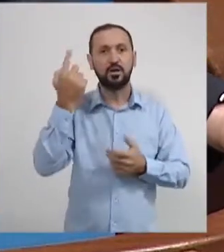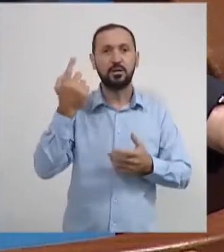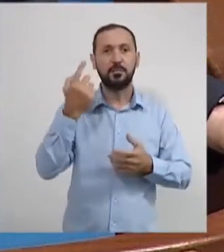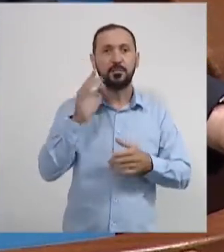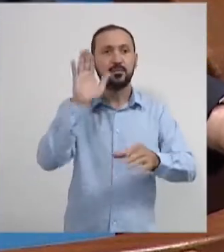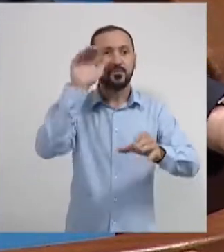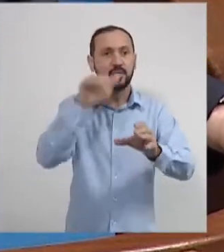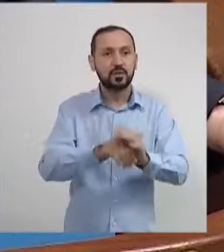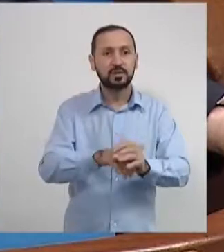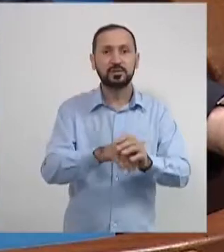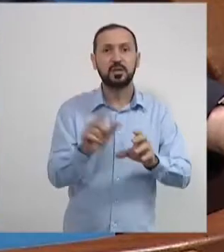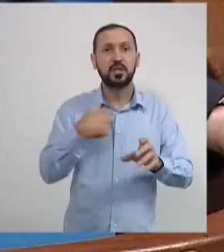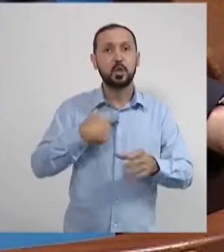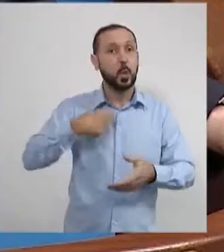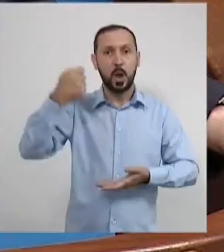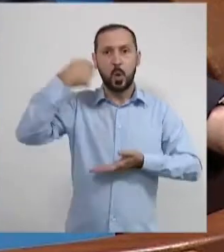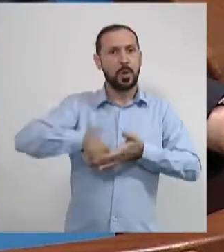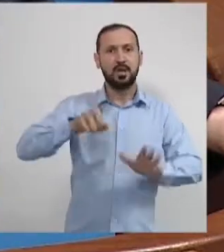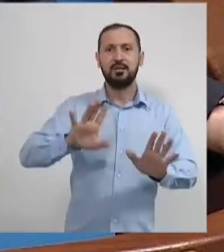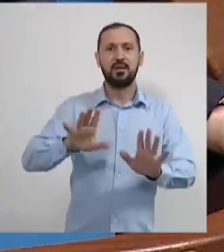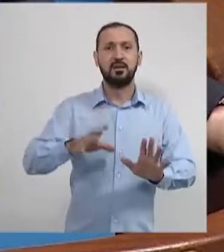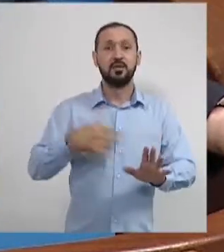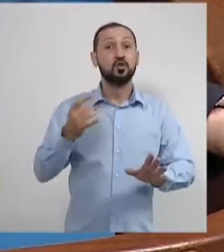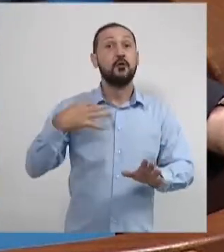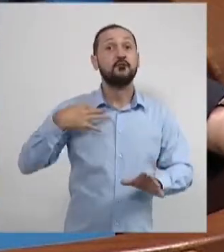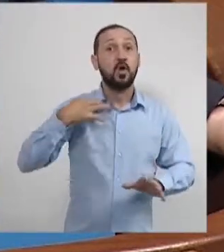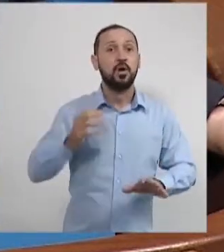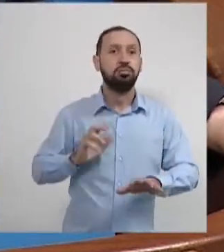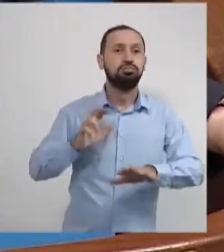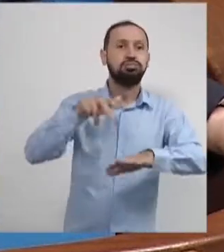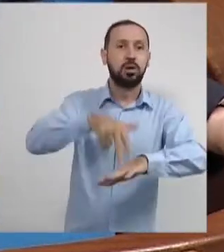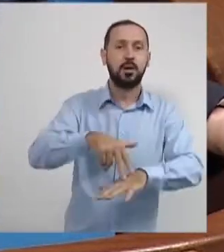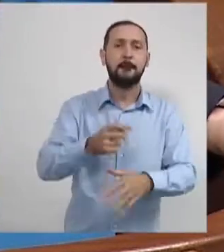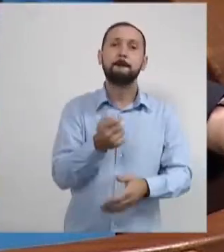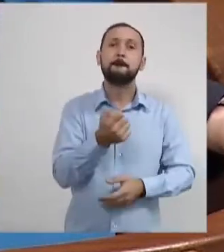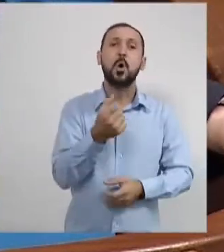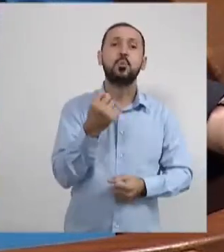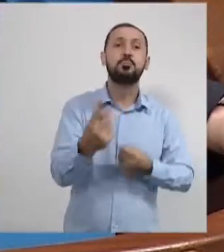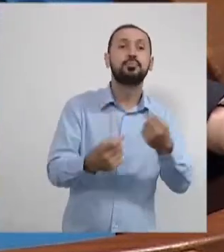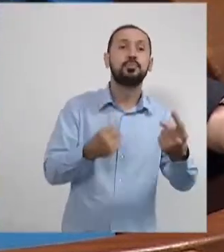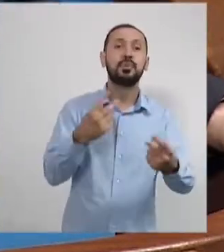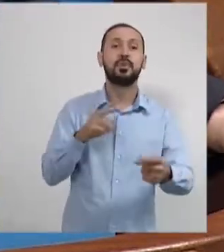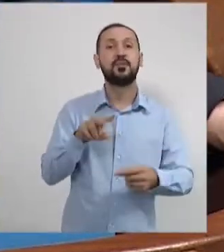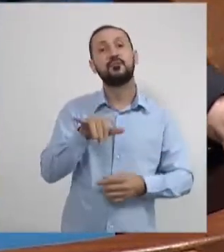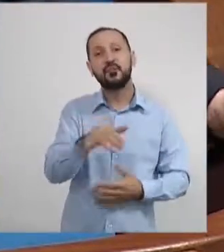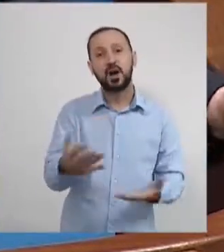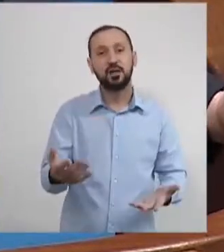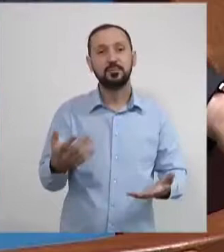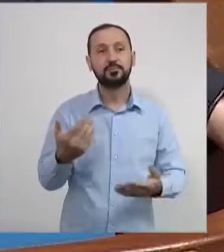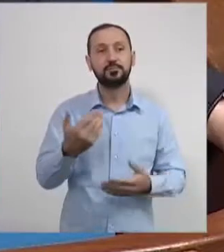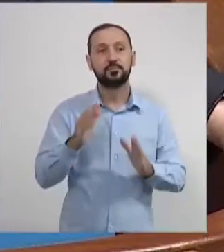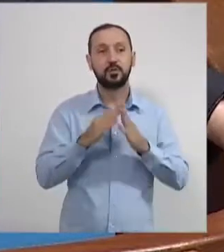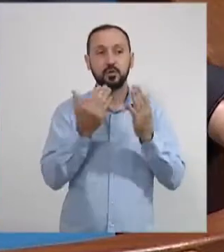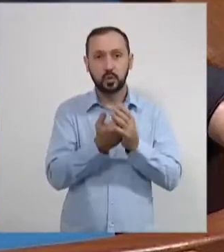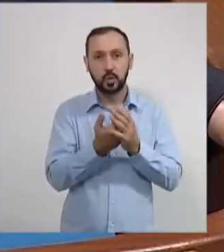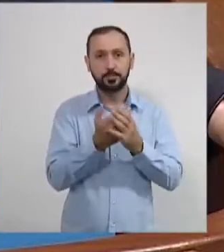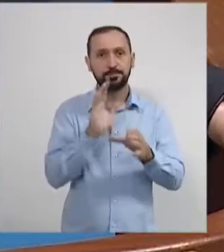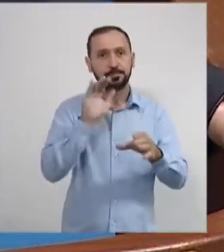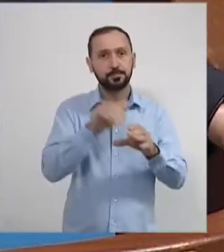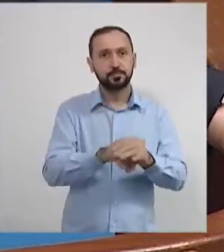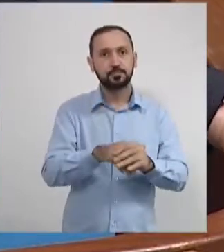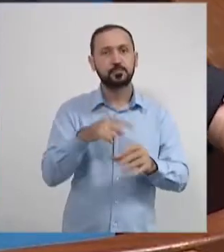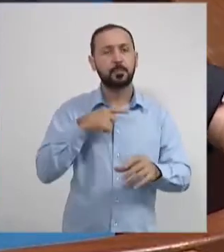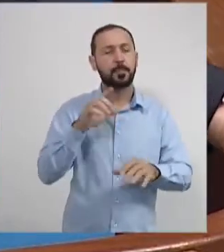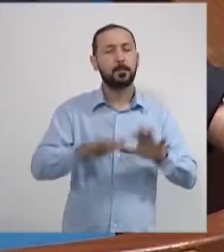uma votação que não é obrigatória. Então, são poucas pessoas que se dispõem a fazer isso. Então, num colégio eleitoral, onde a